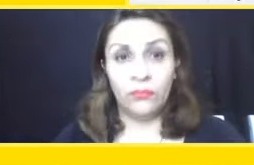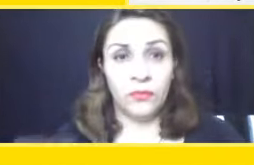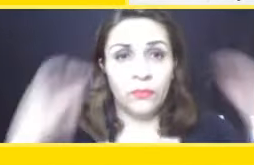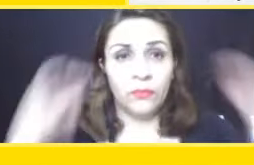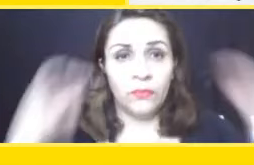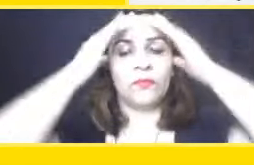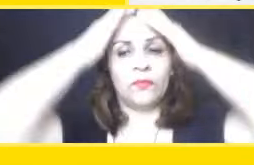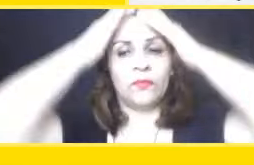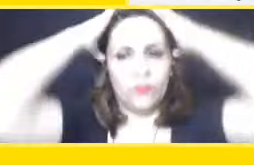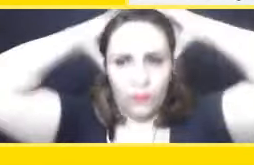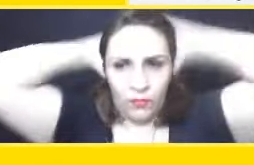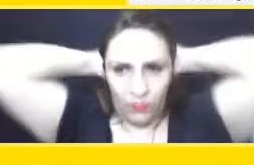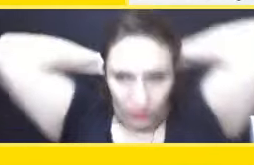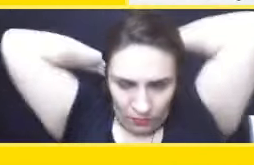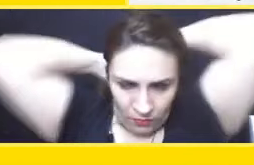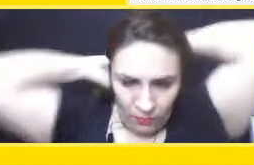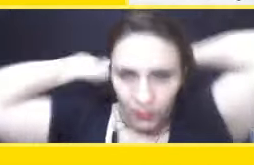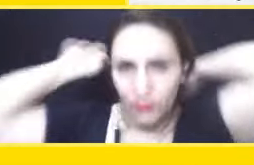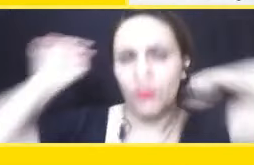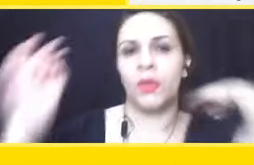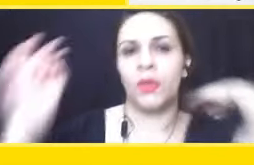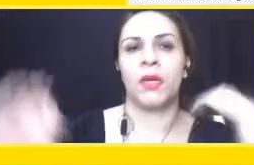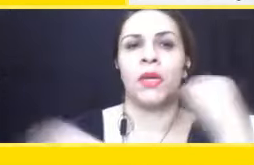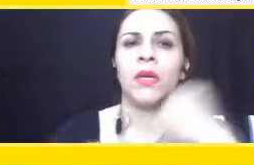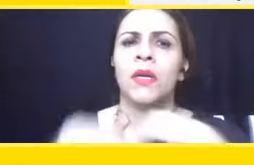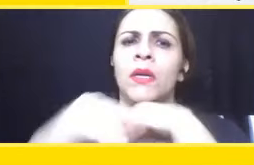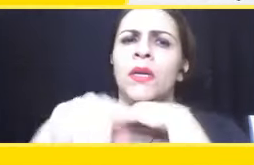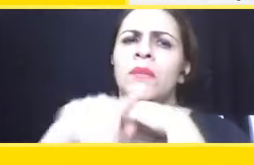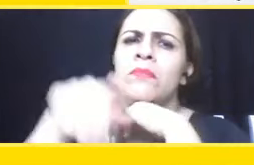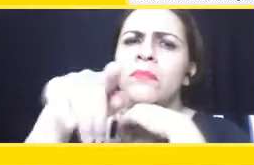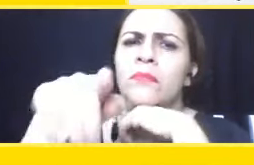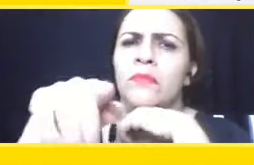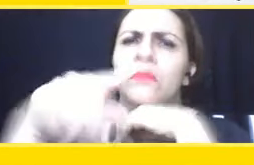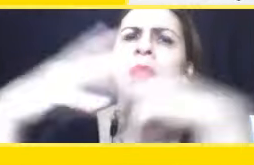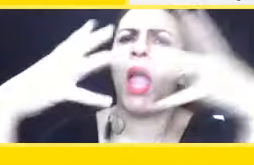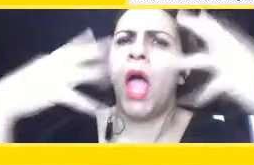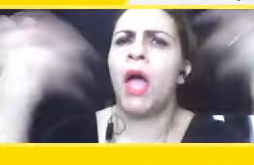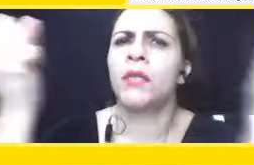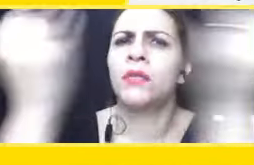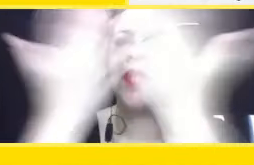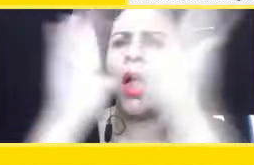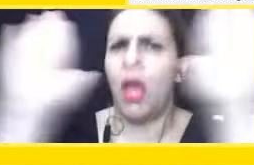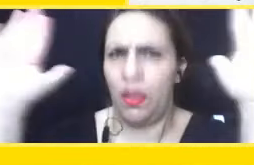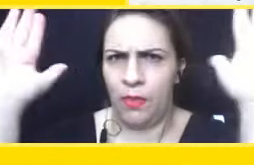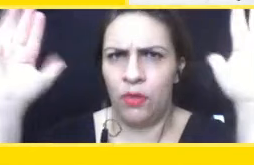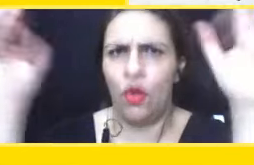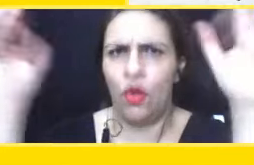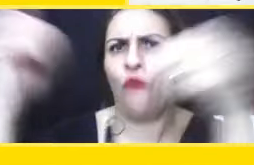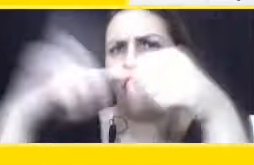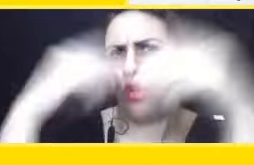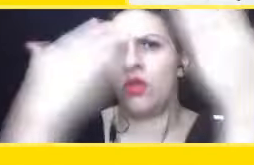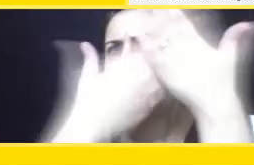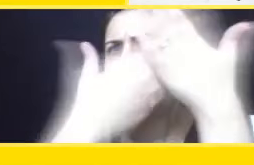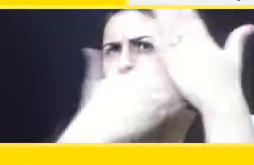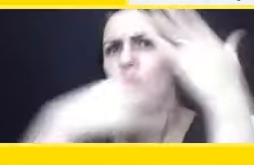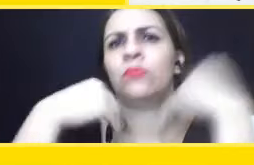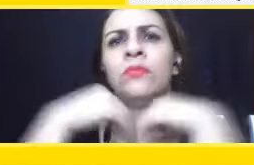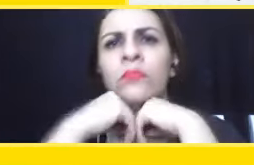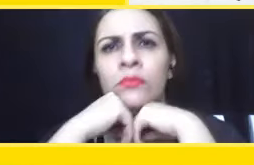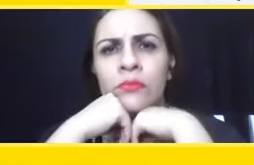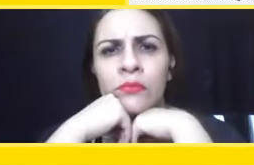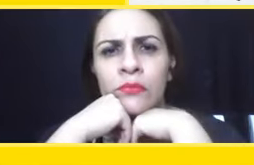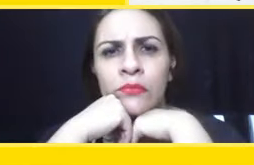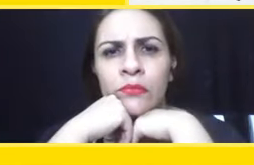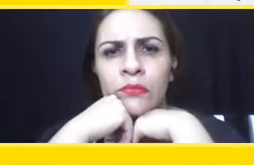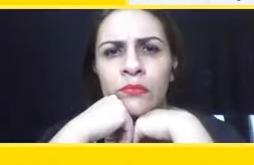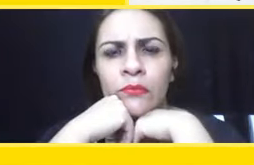assunto, porque já estamos em meia hora, o senhor então é a favor da abertura e da volta às aulas? Do